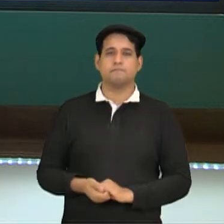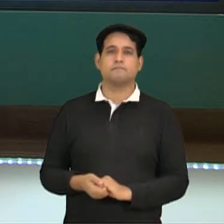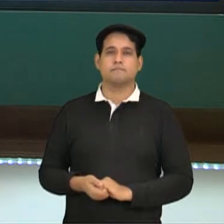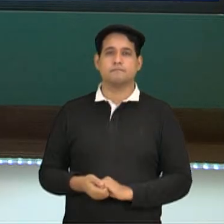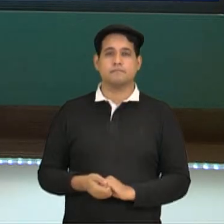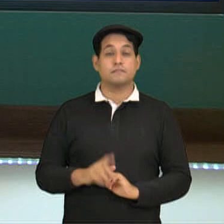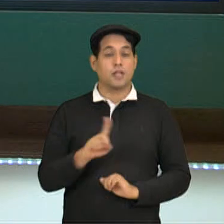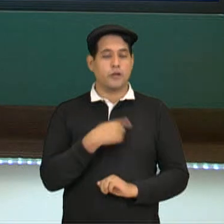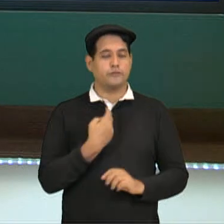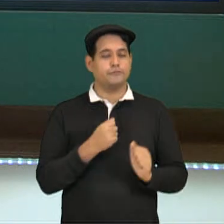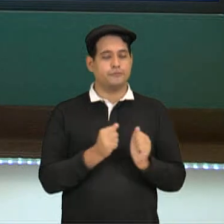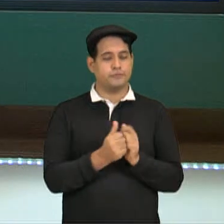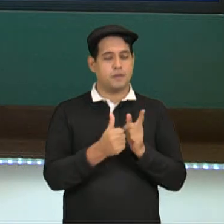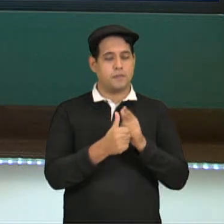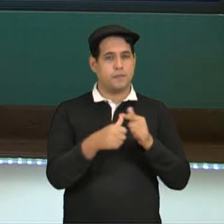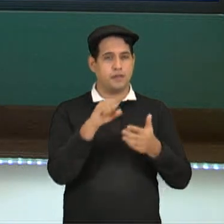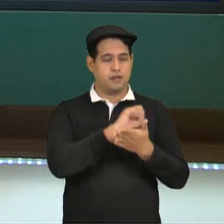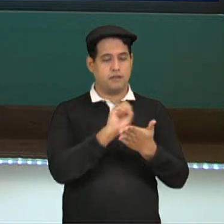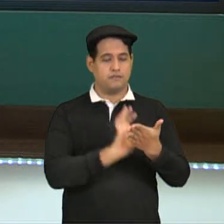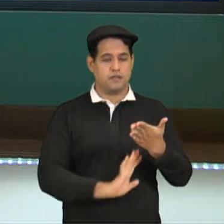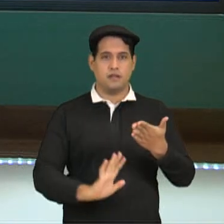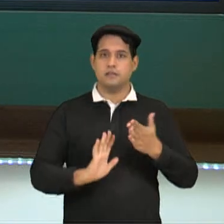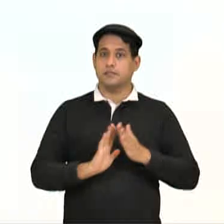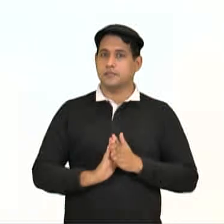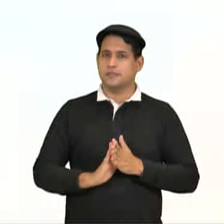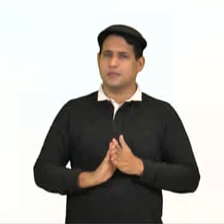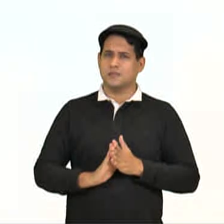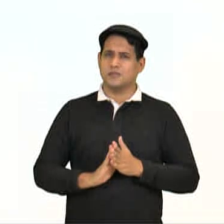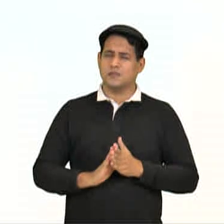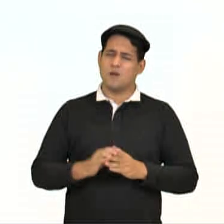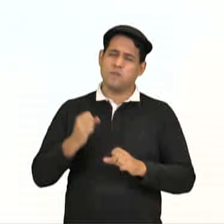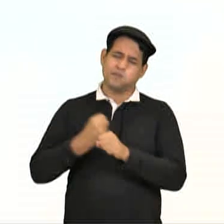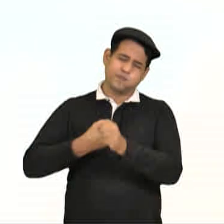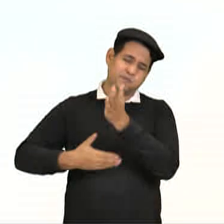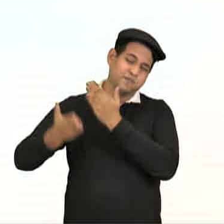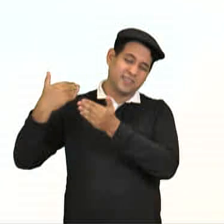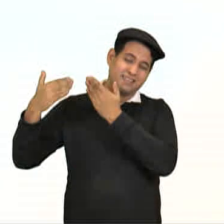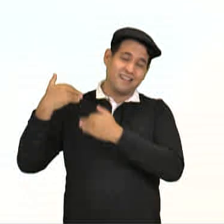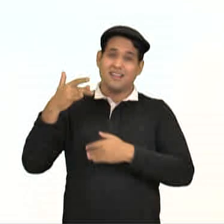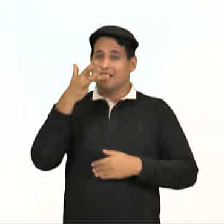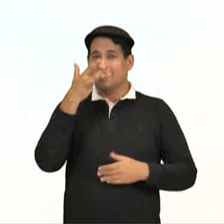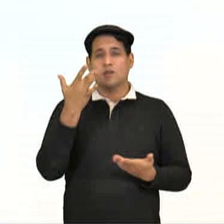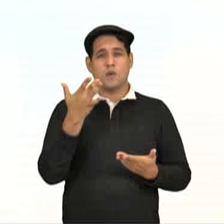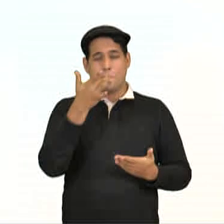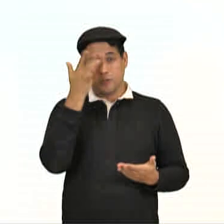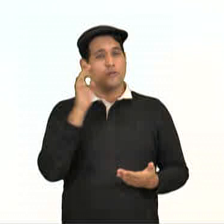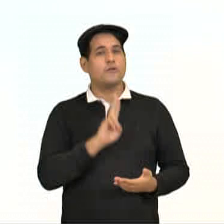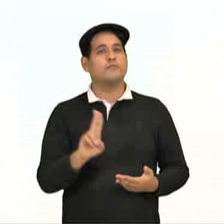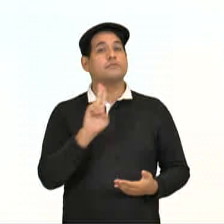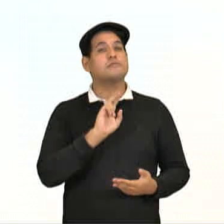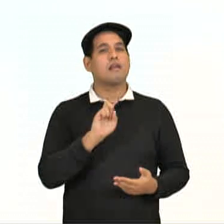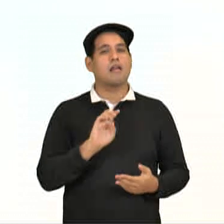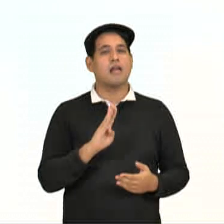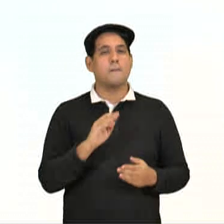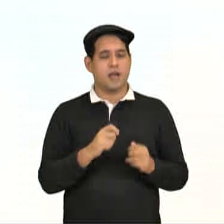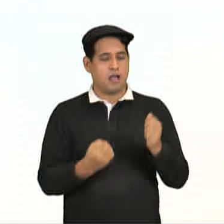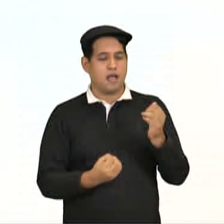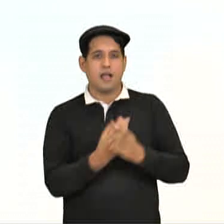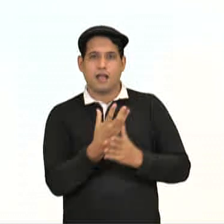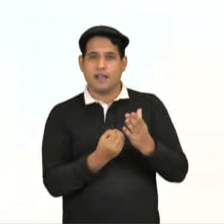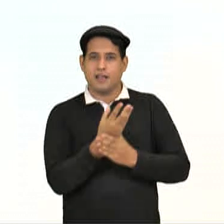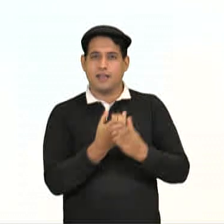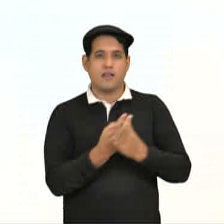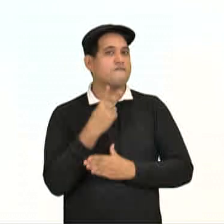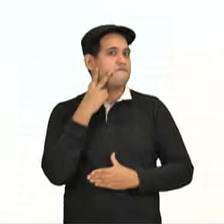Então vamos juntos para a nossa primeira atividade. Há milhares de anos, o ser humano utiliza a biotecnologia clássica na produção de vinhos, que